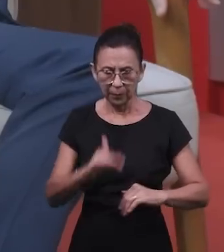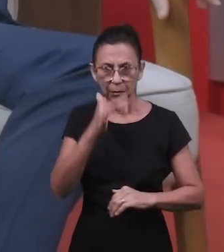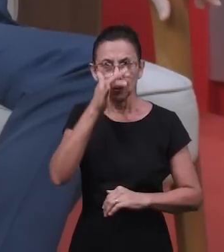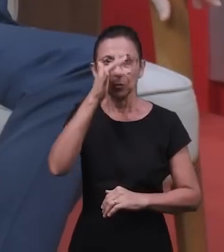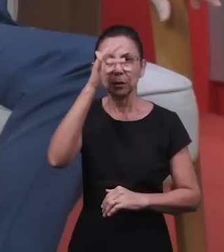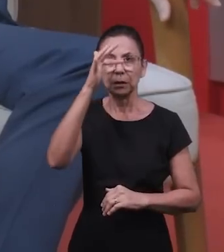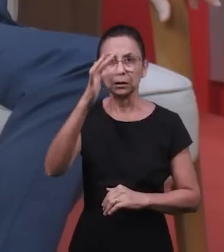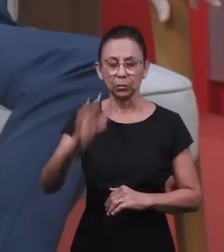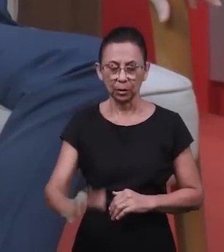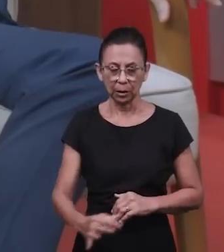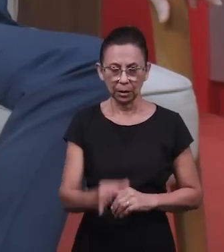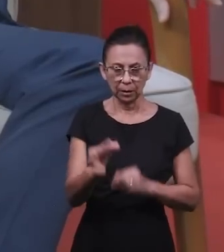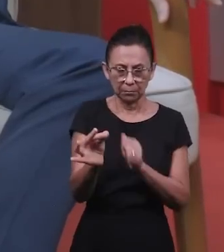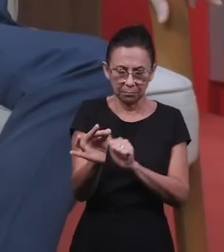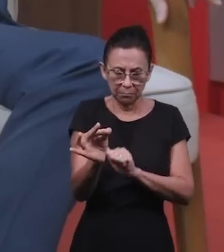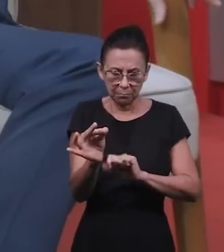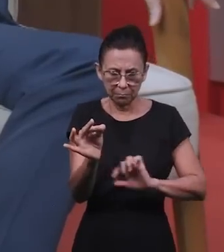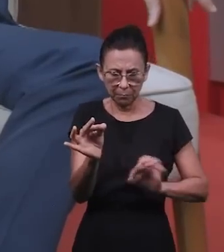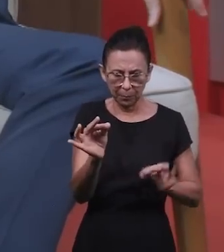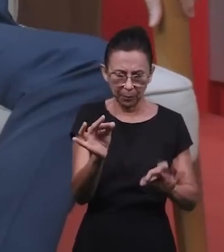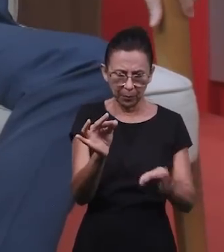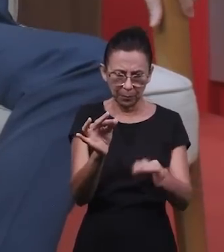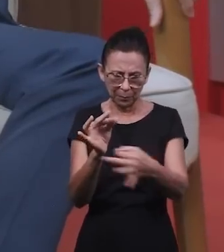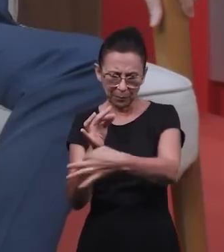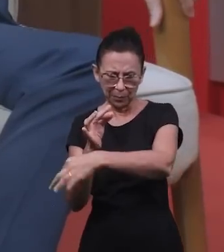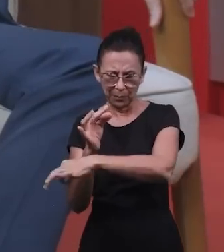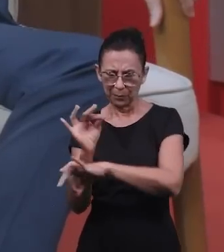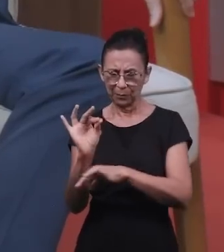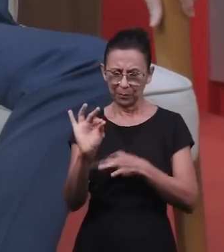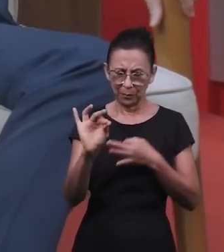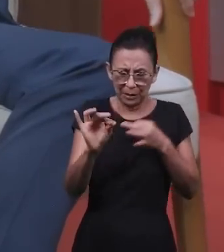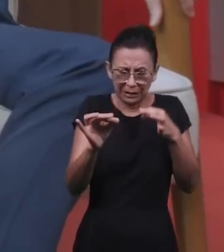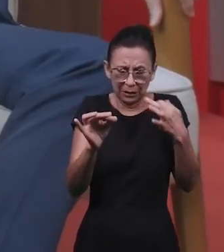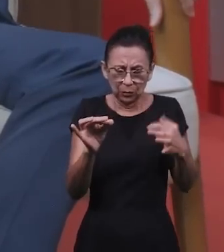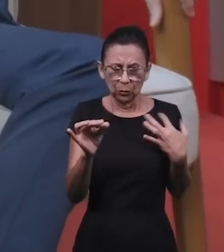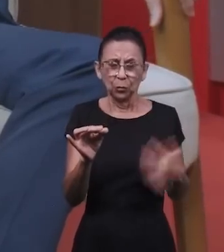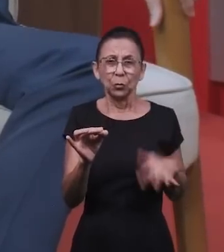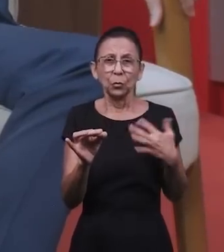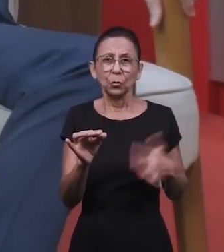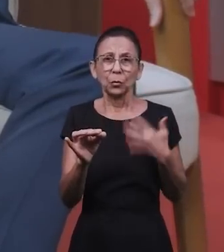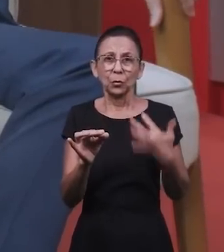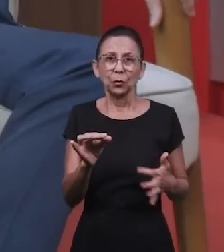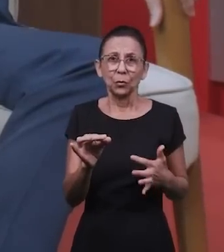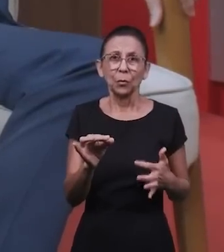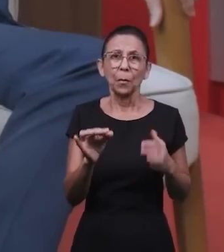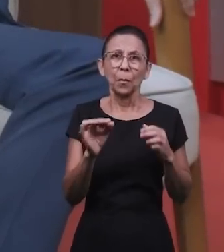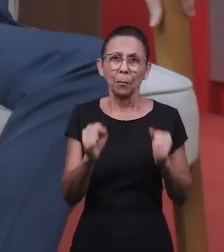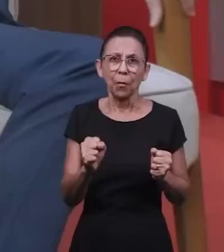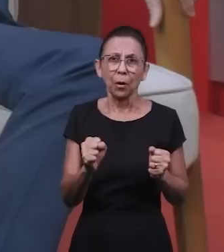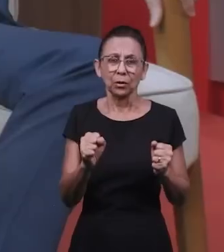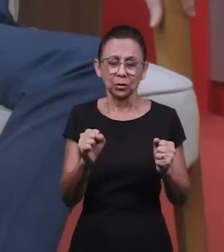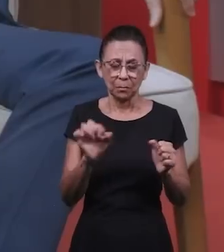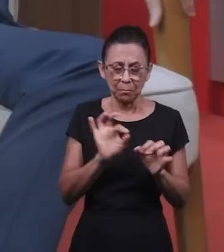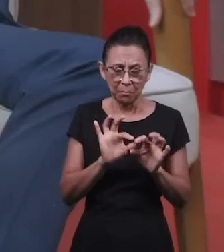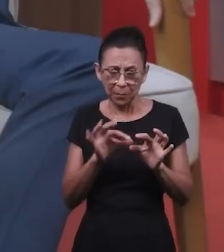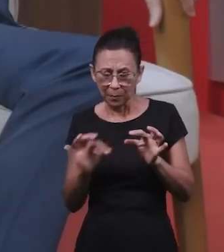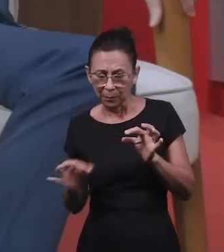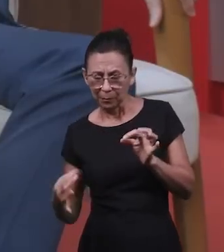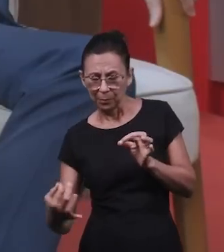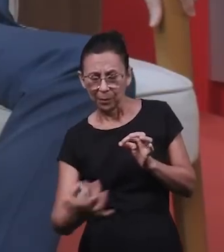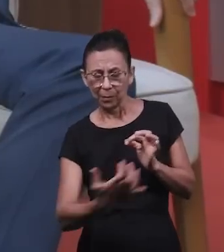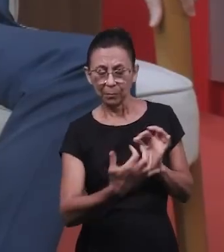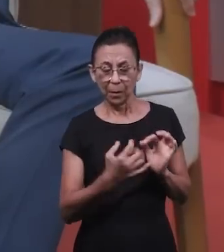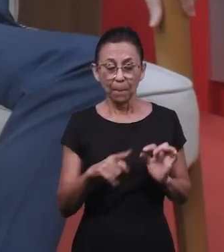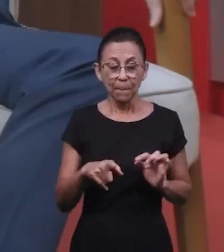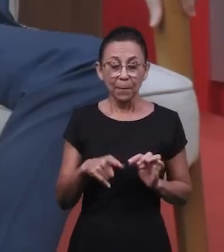meio. O que destaca é o lírio. Apesar de todos os espinhos, o que vai chamar a atenção é o